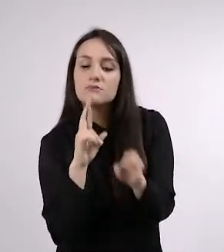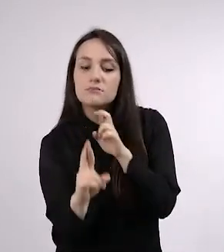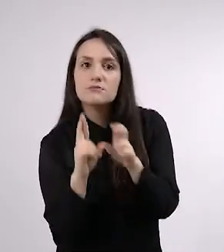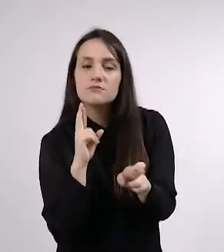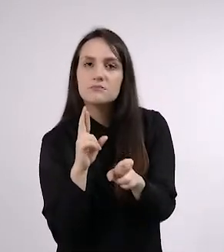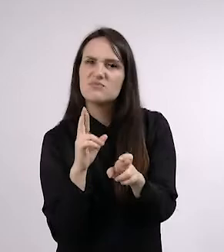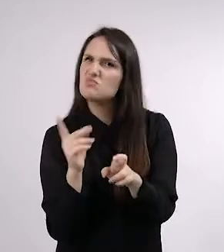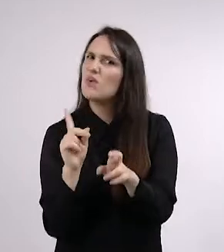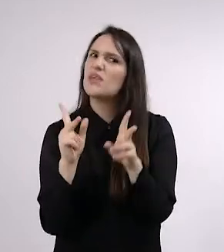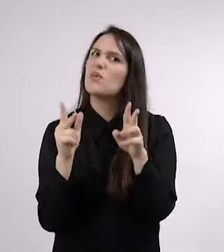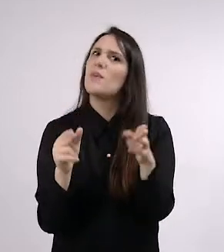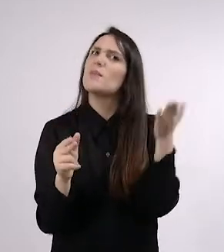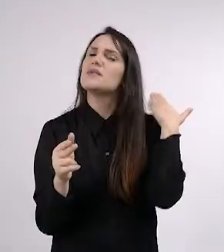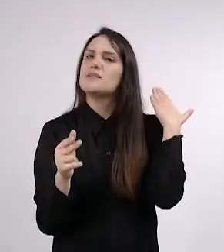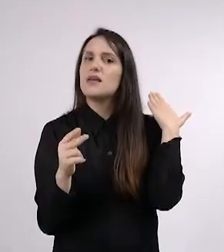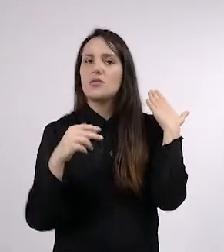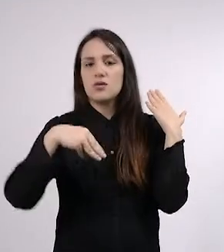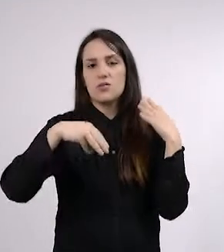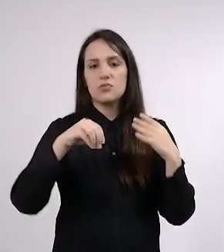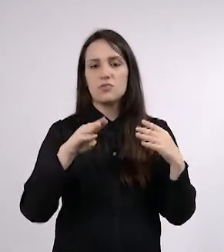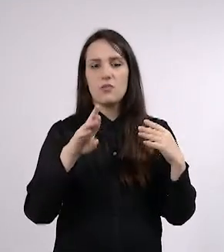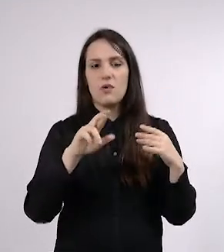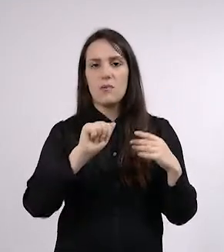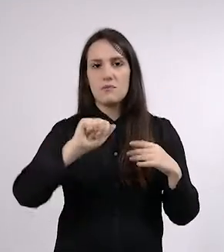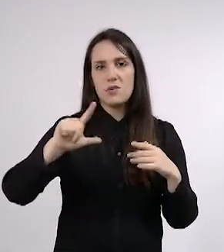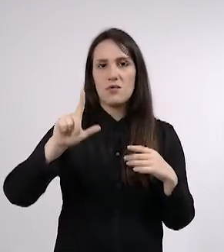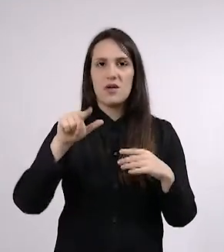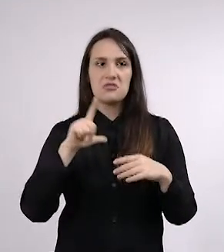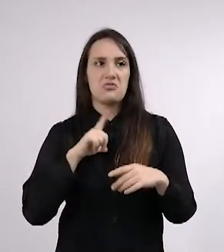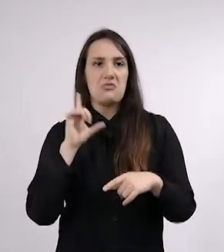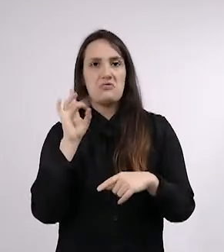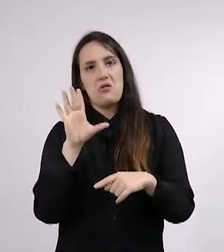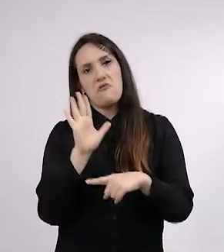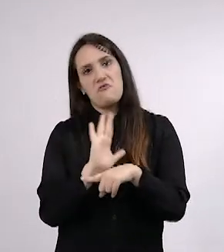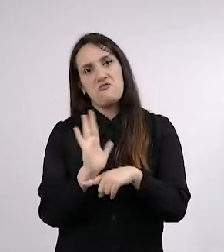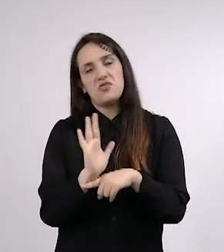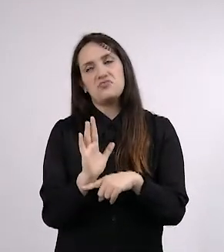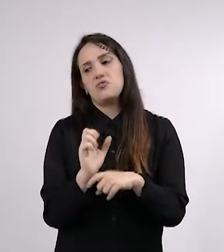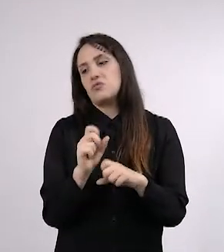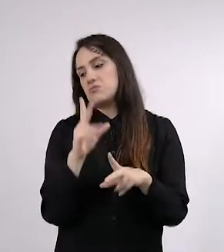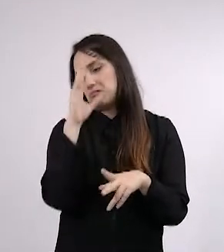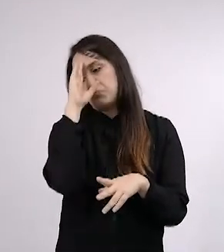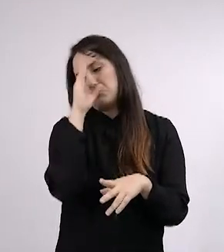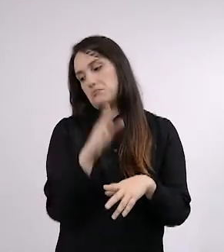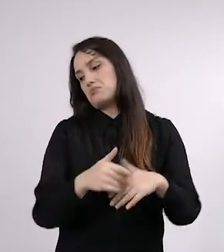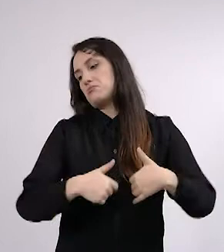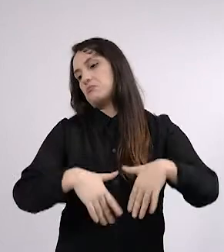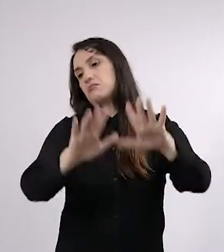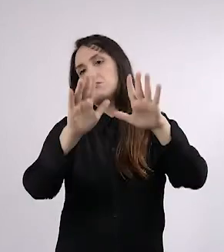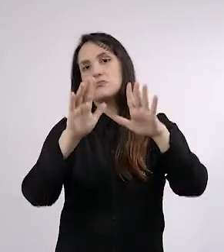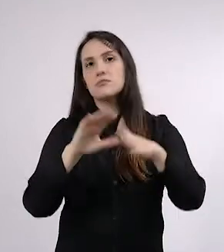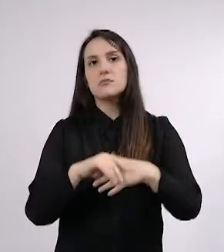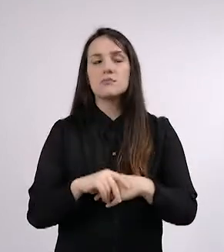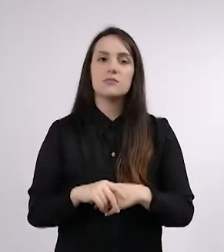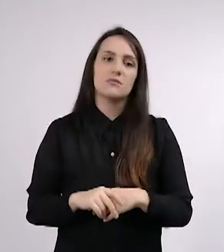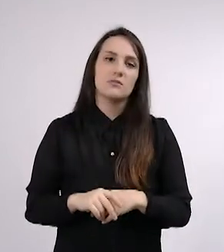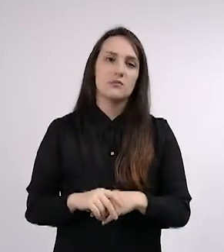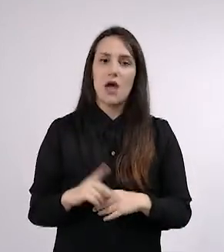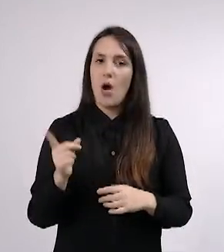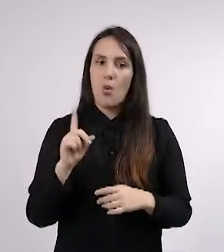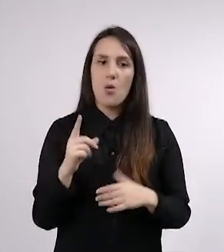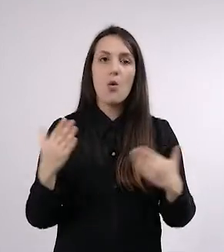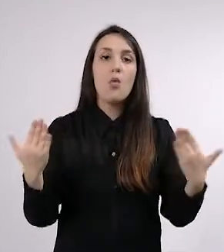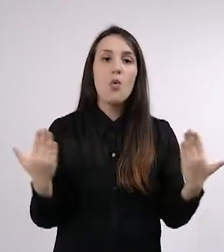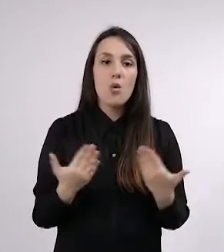como o Mobral antigo, aquela época que colocava o professor lá para dar a aulinha dele e dali uns anos ia ver no